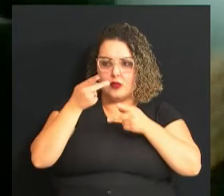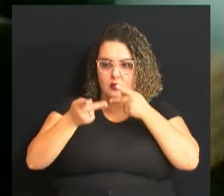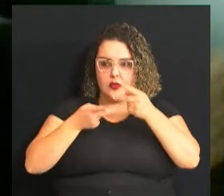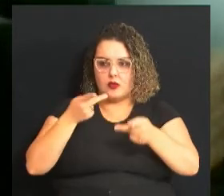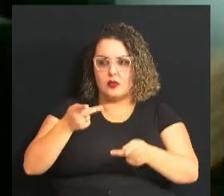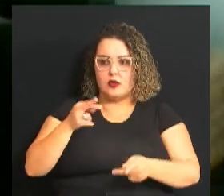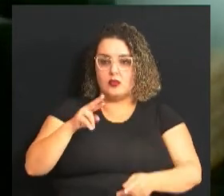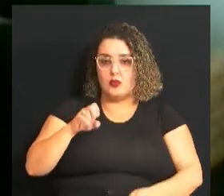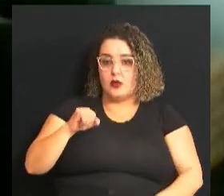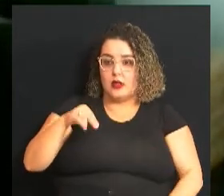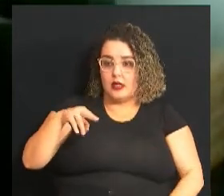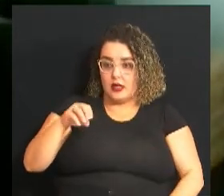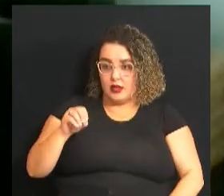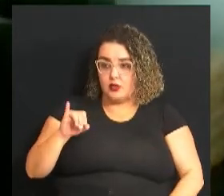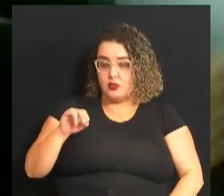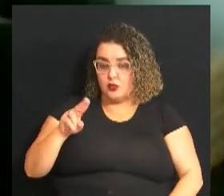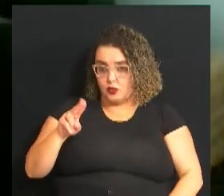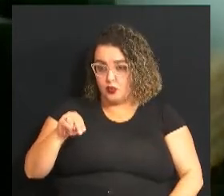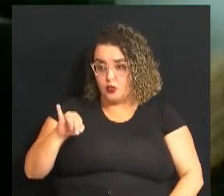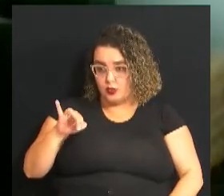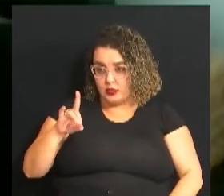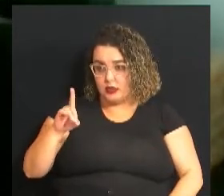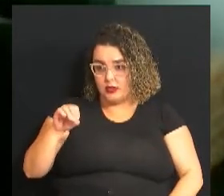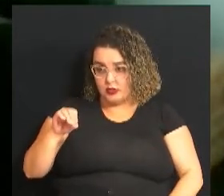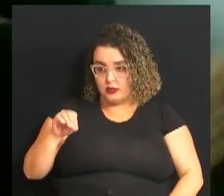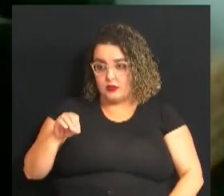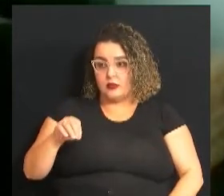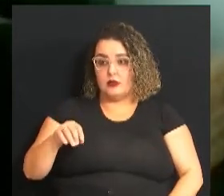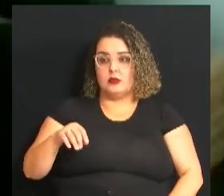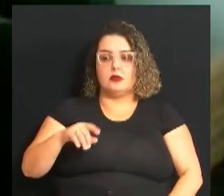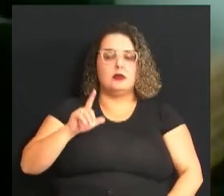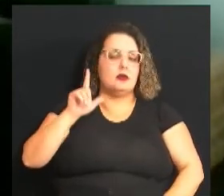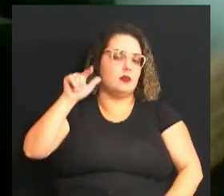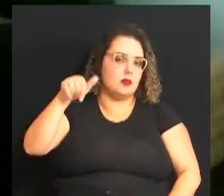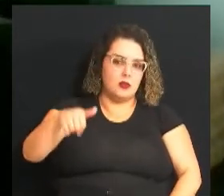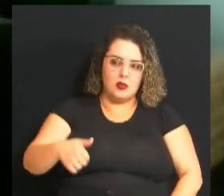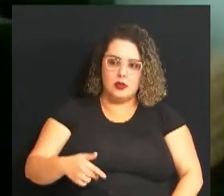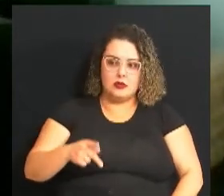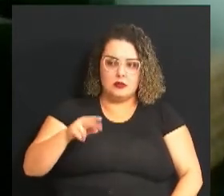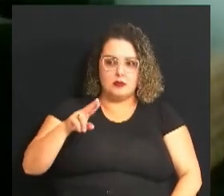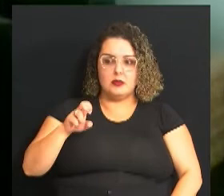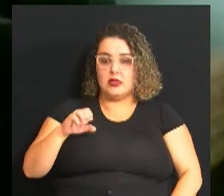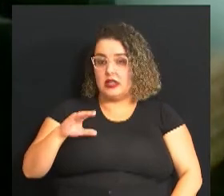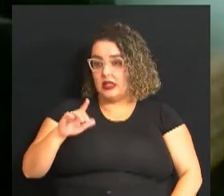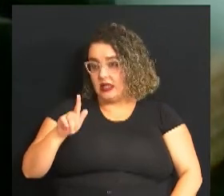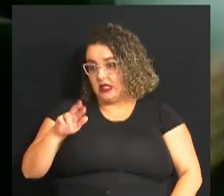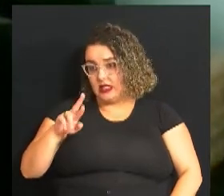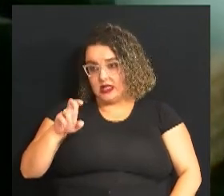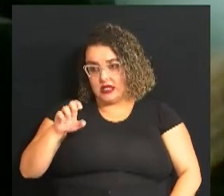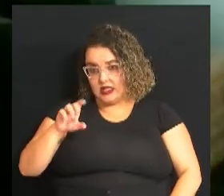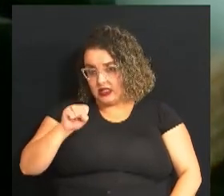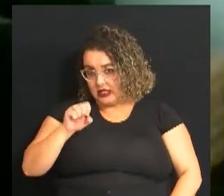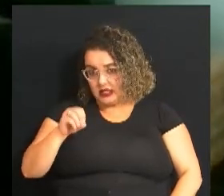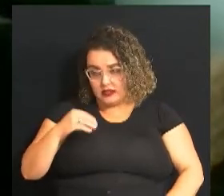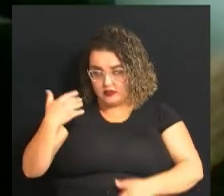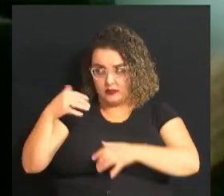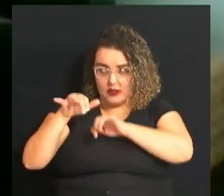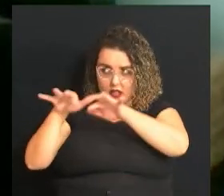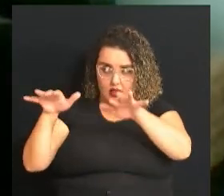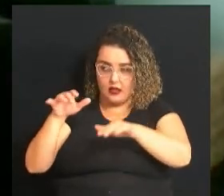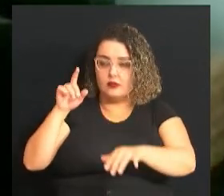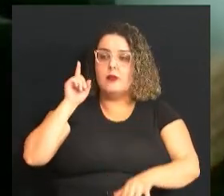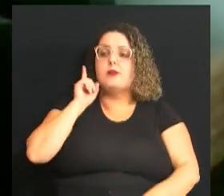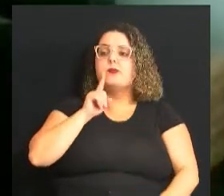Unido, depois até teve alguns relatos pregressos, por exemplo, dos Estados Unidos,